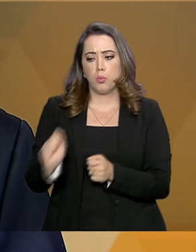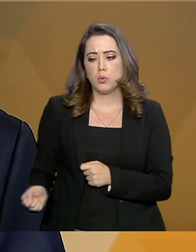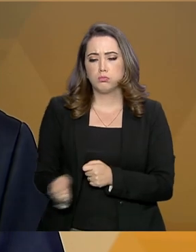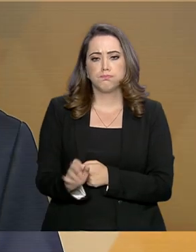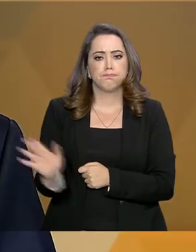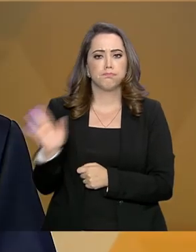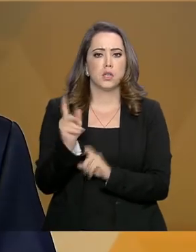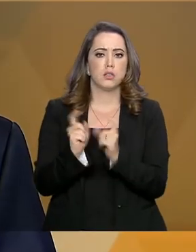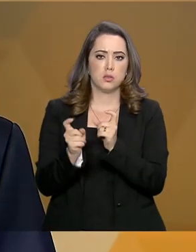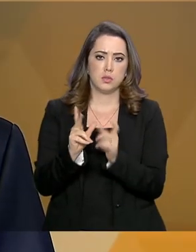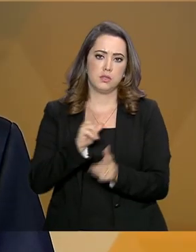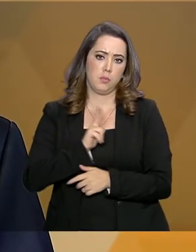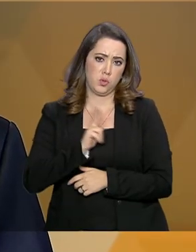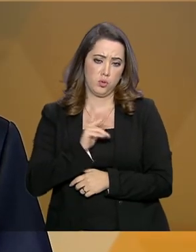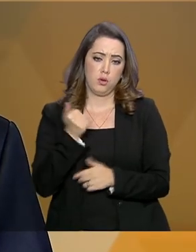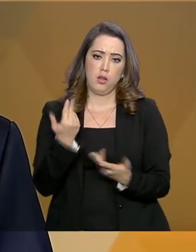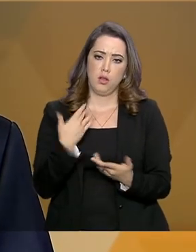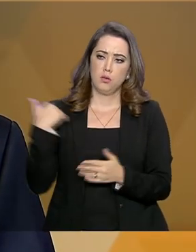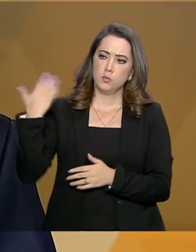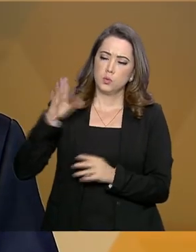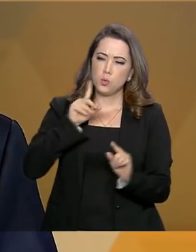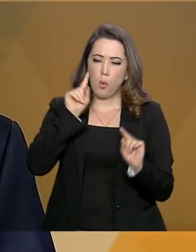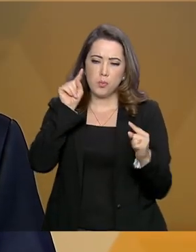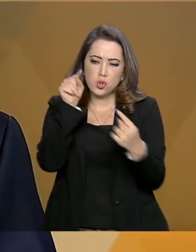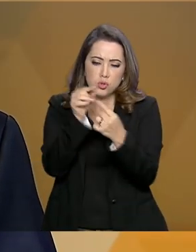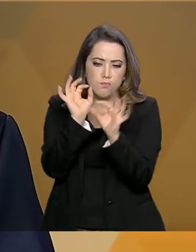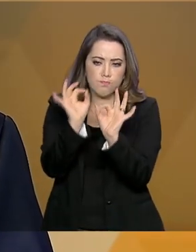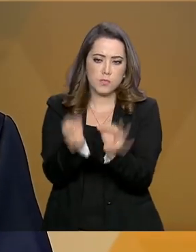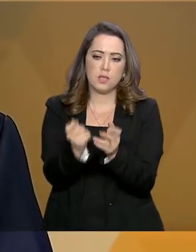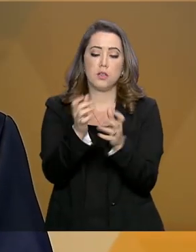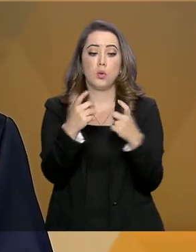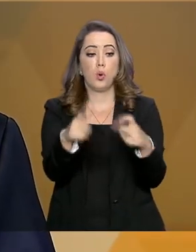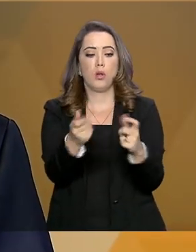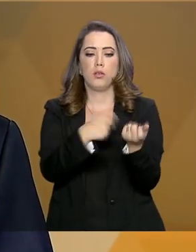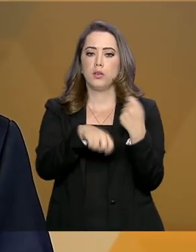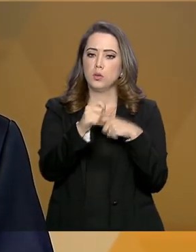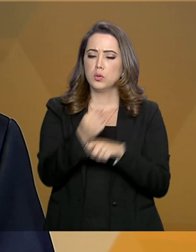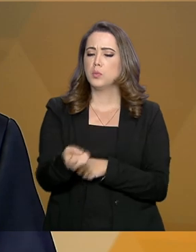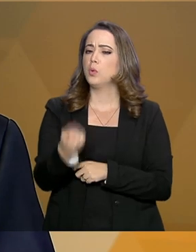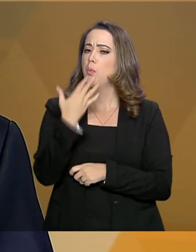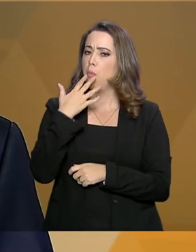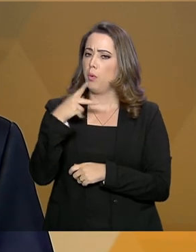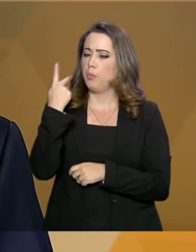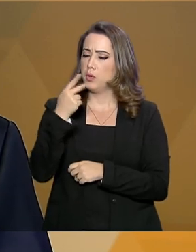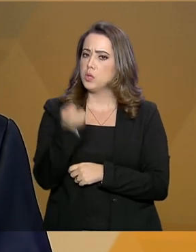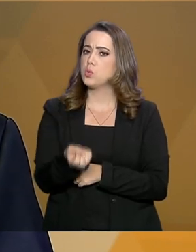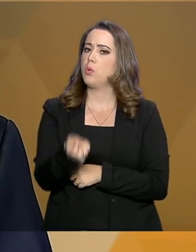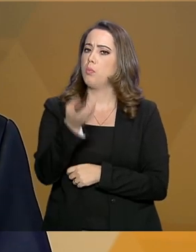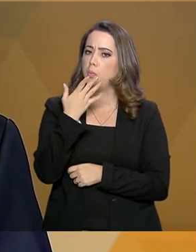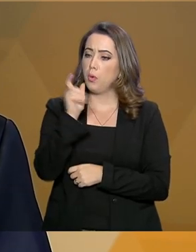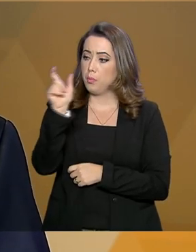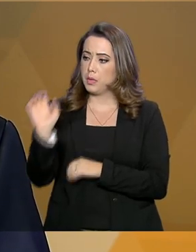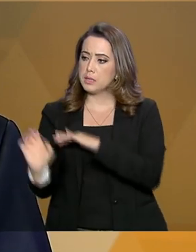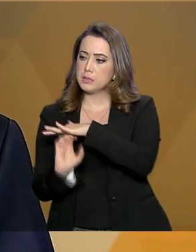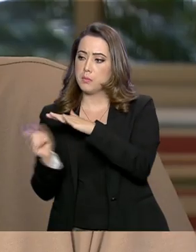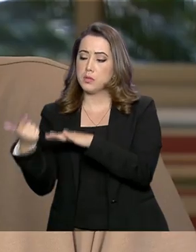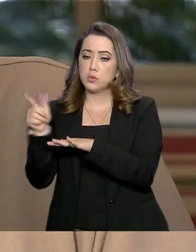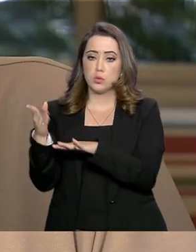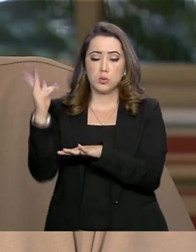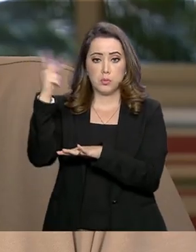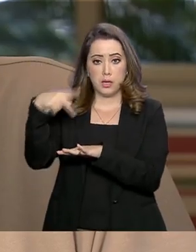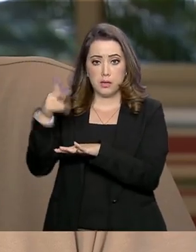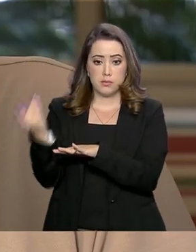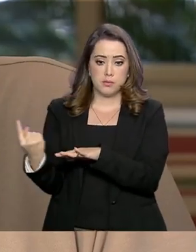no nosso país. Nós temos uma trajetória bem definida, um ambiente econômico e político favorável para os investidores estrangeiros no nosso país.